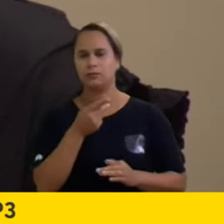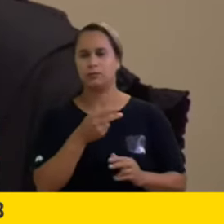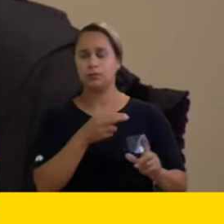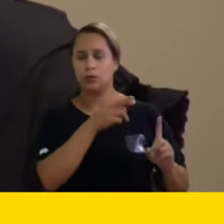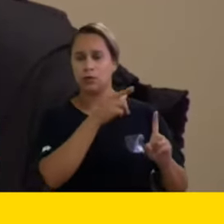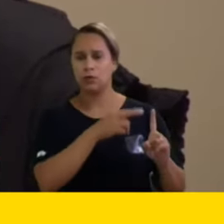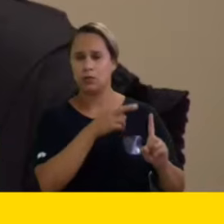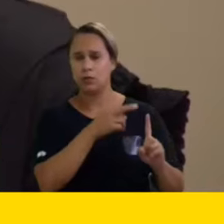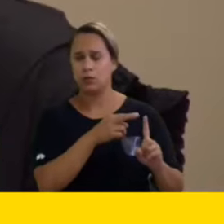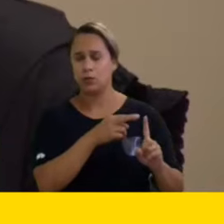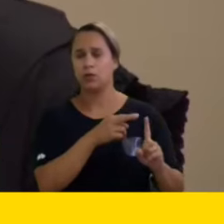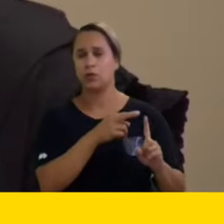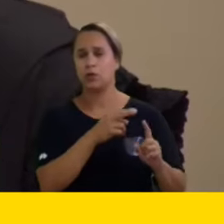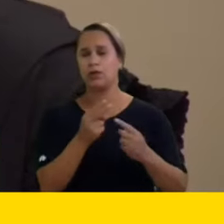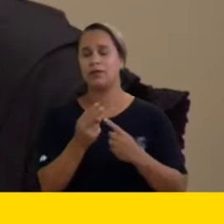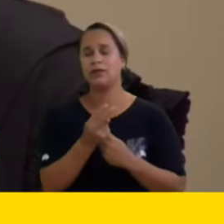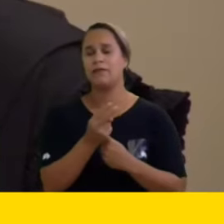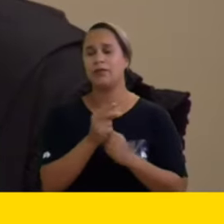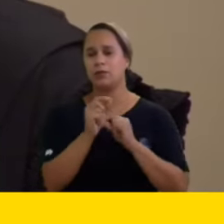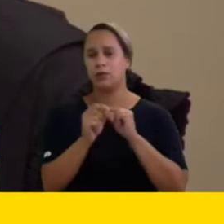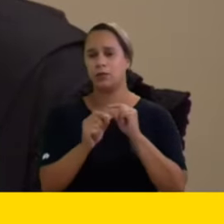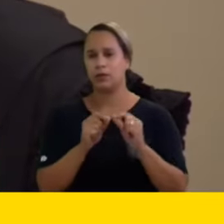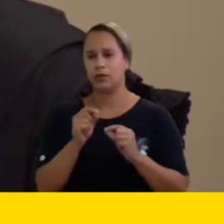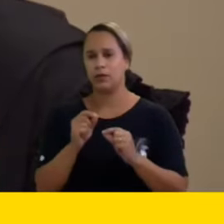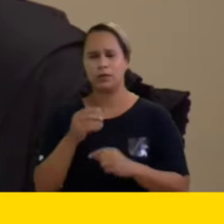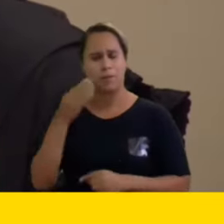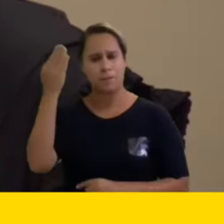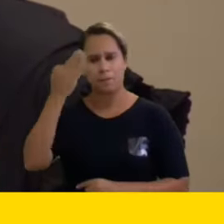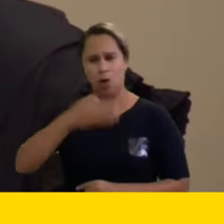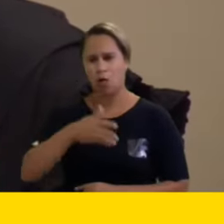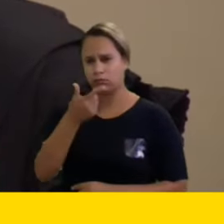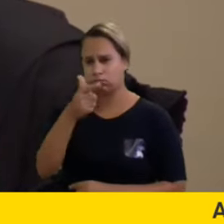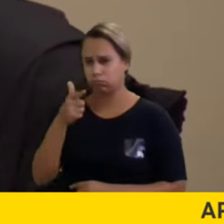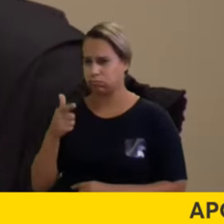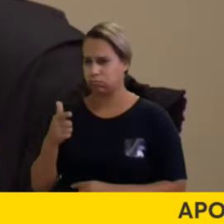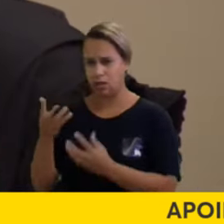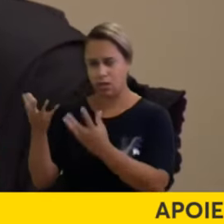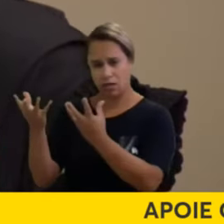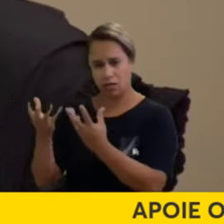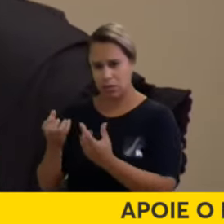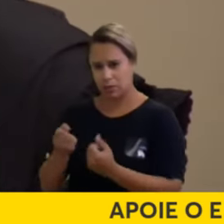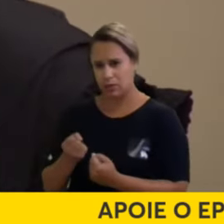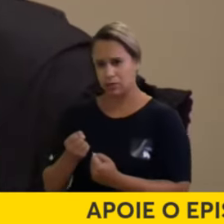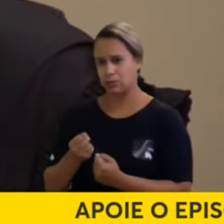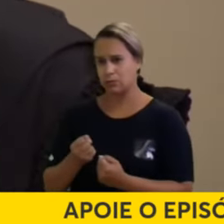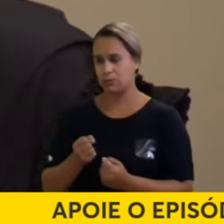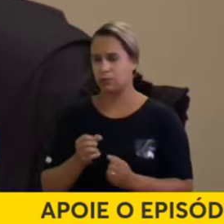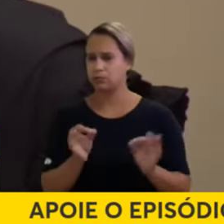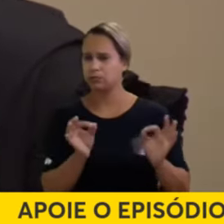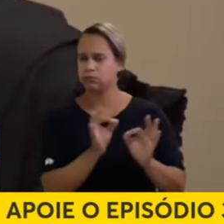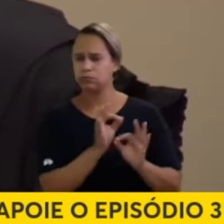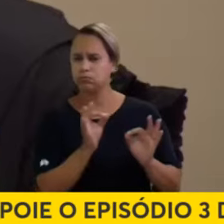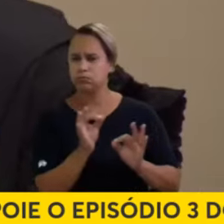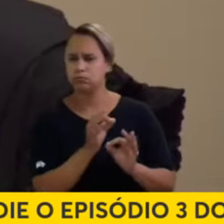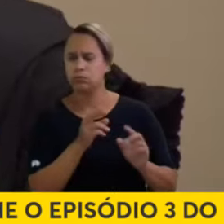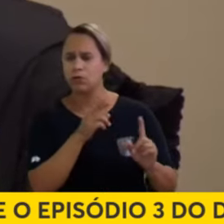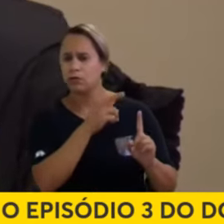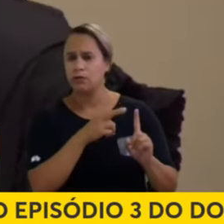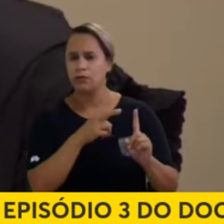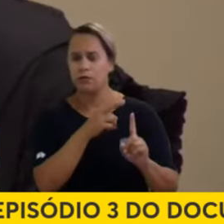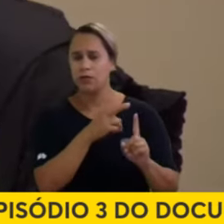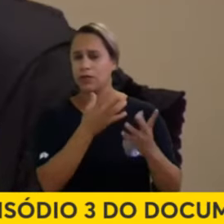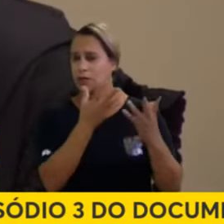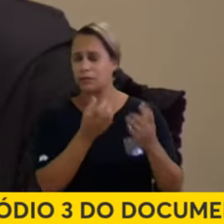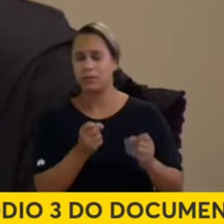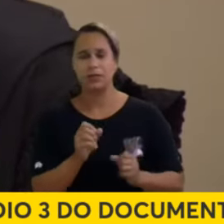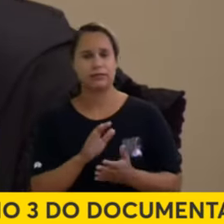prova do beneficiário das aquisições não recebidos utilizados por nenhum dos investigados Apenas os dieres celulares equipe campanha Mouro